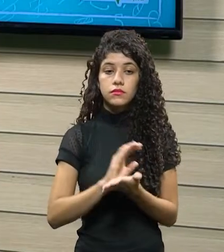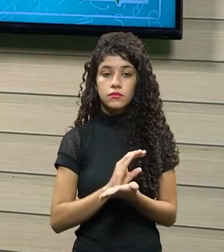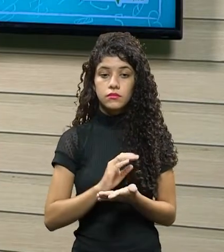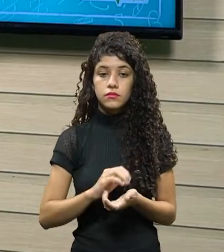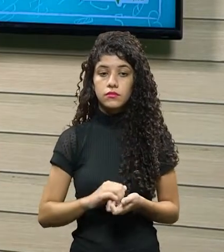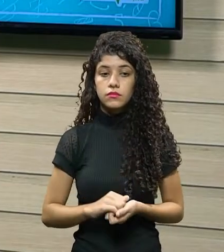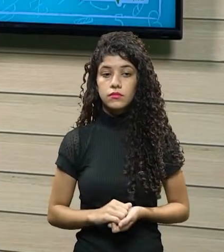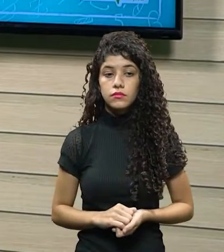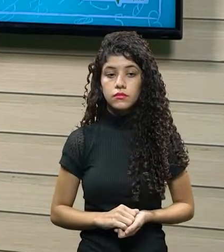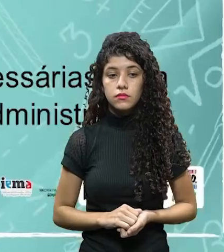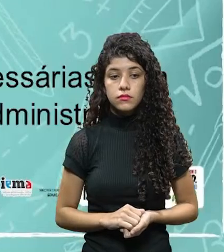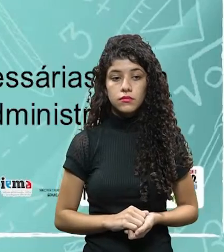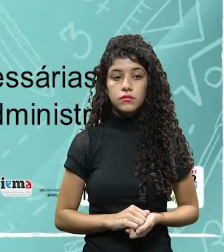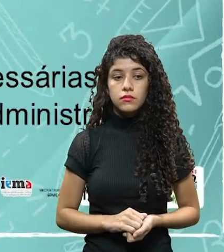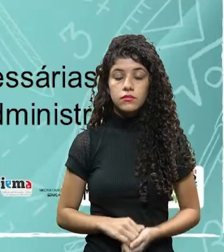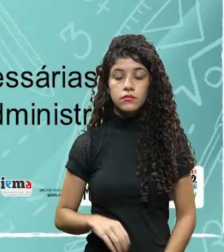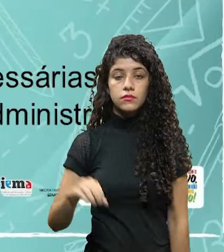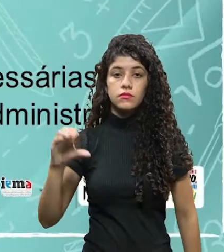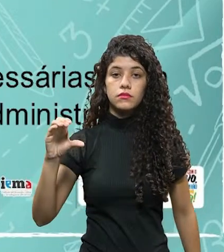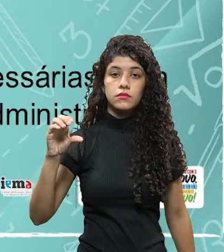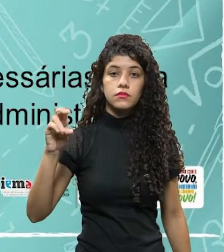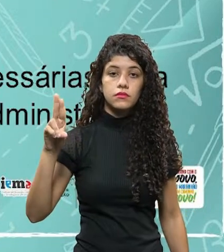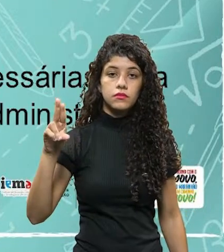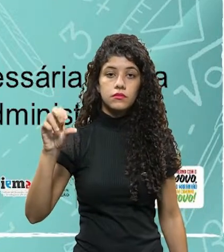lucro bruto.